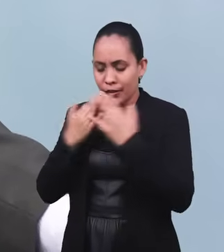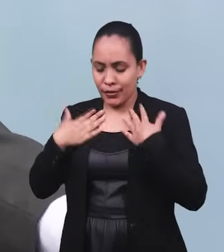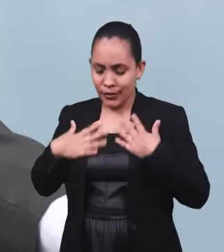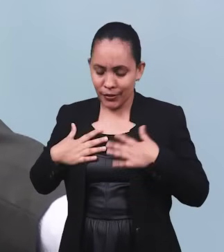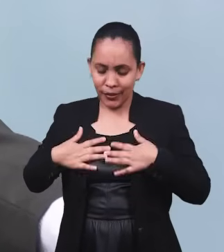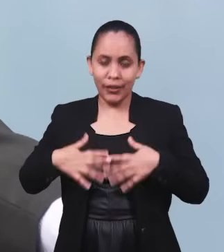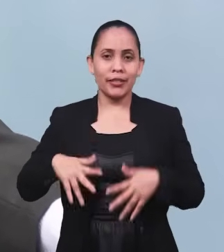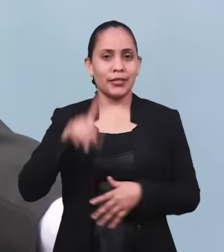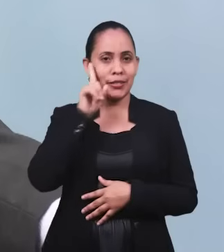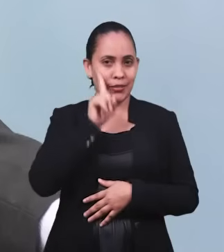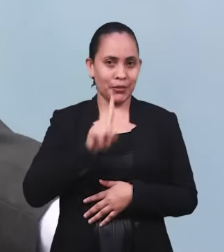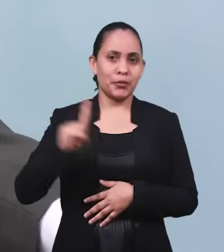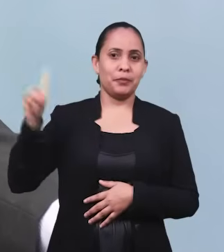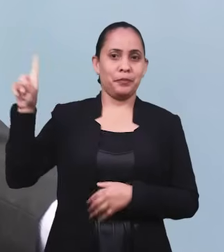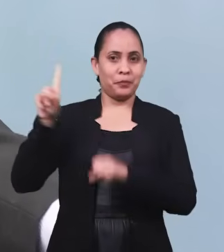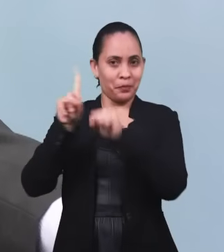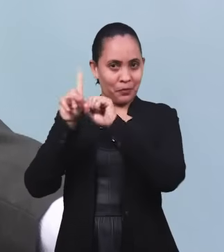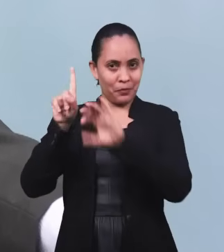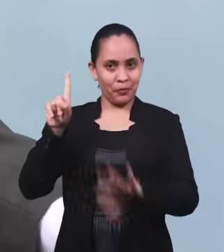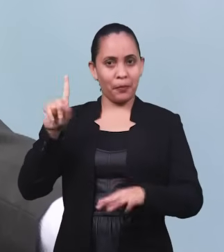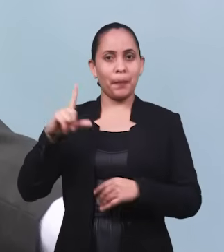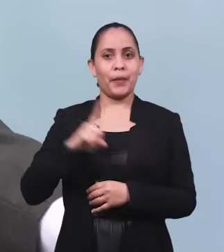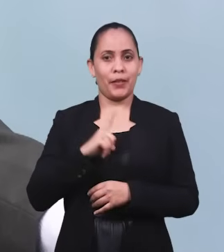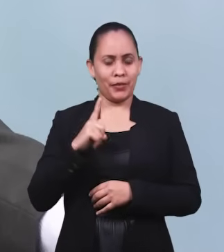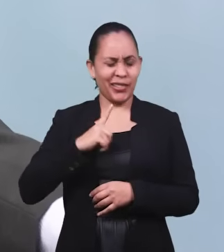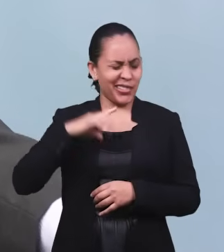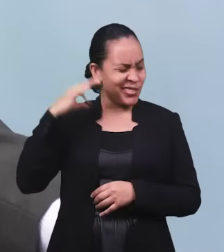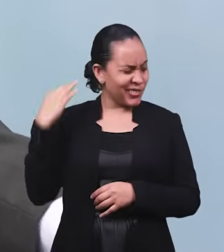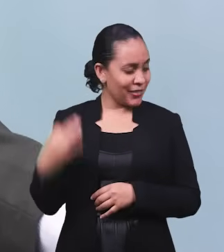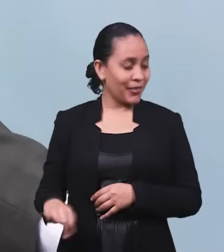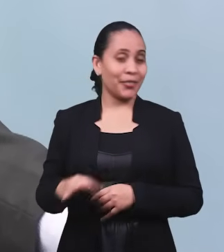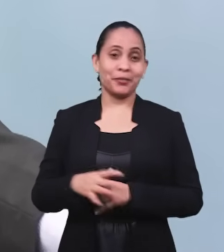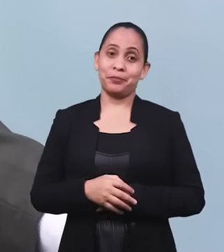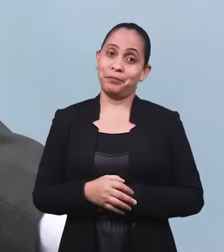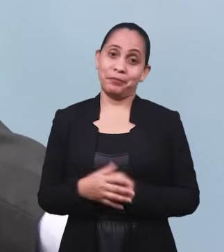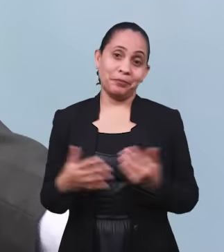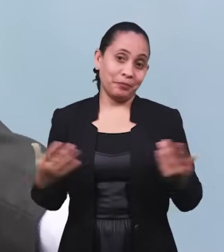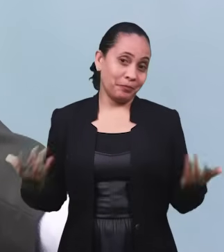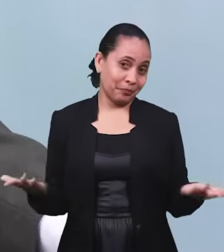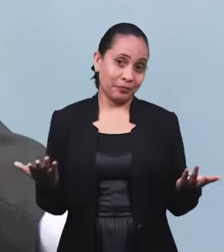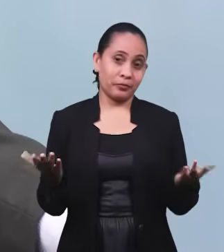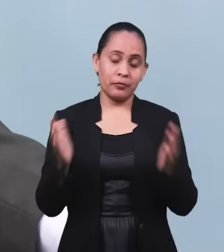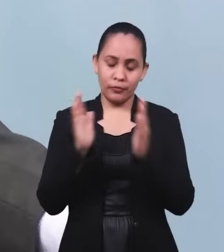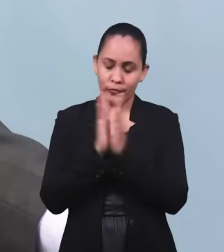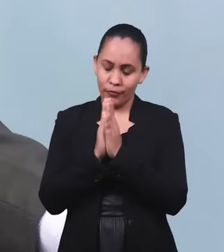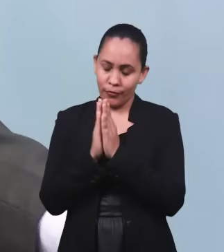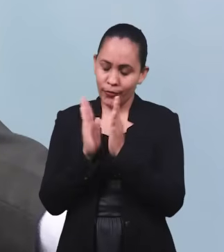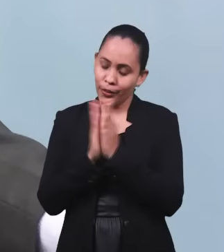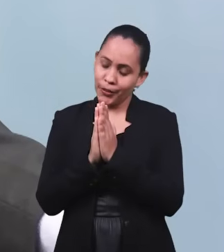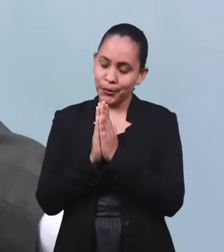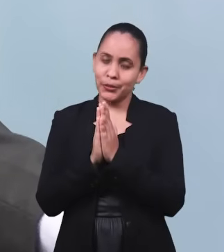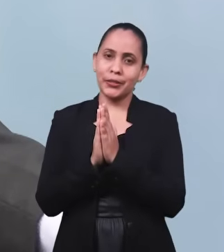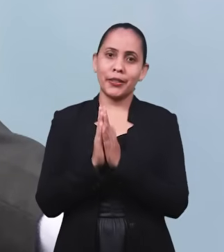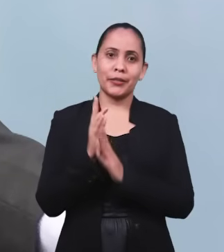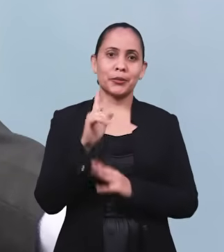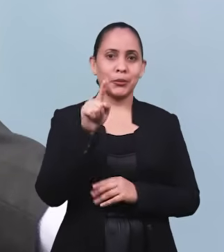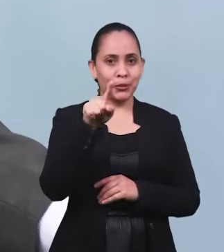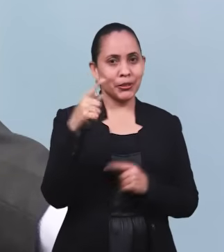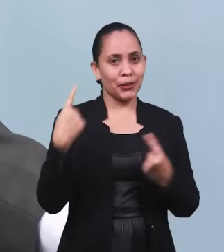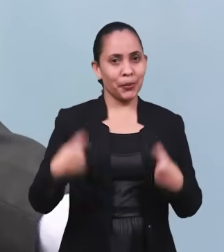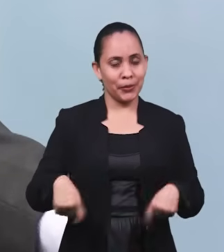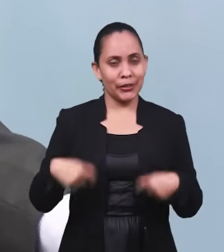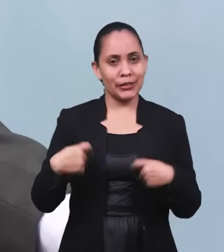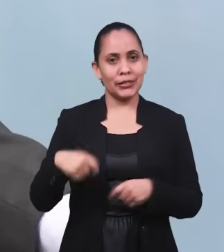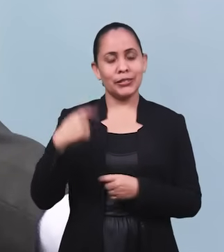descansar no Senhor, porque a bênção ela virá. Isso é certo, que Ele coloca em oração as suas